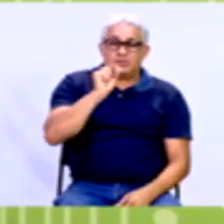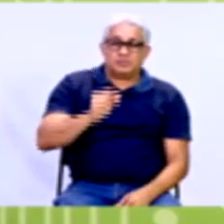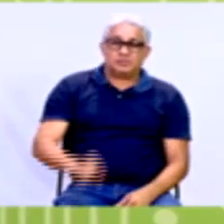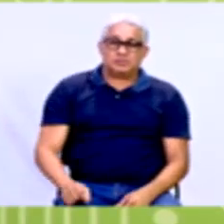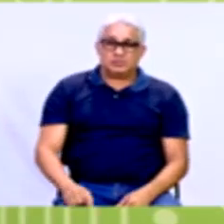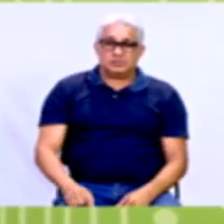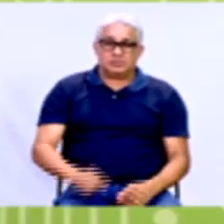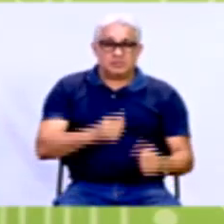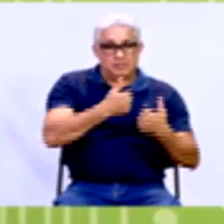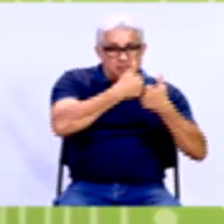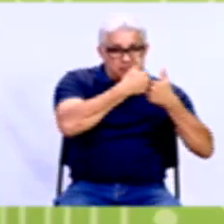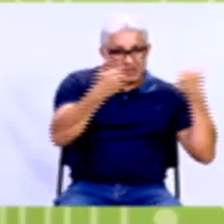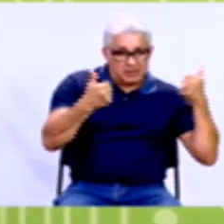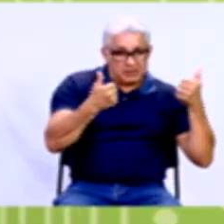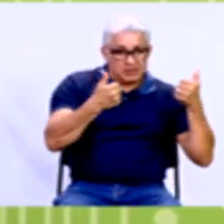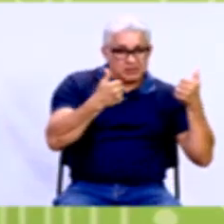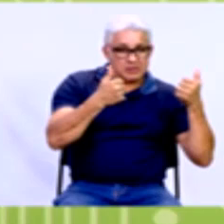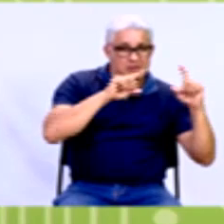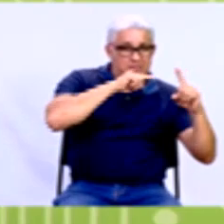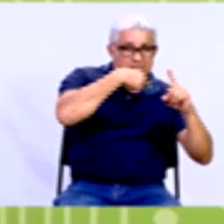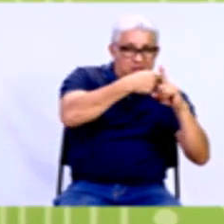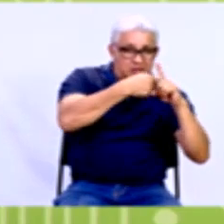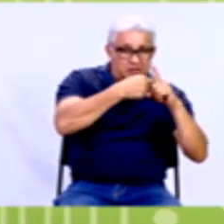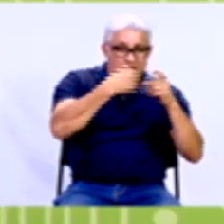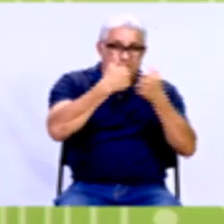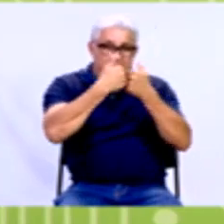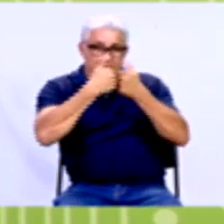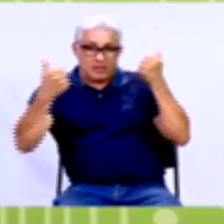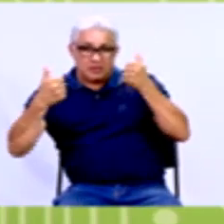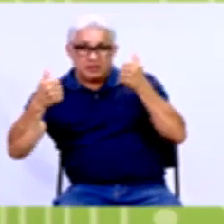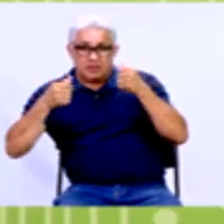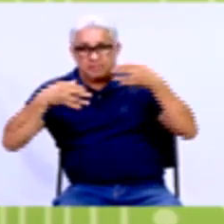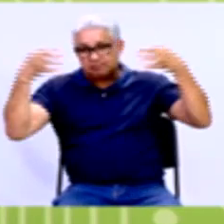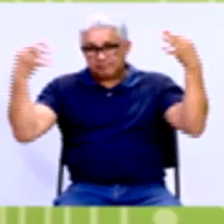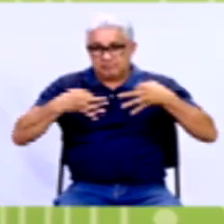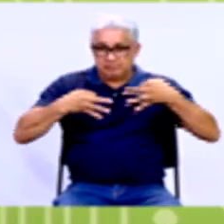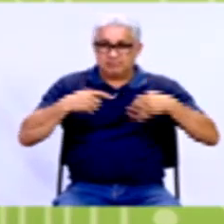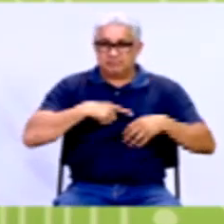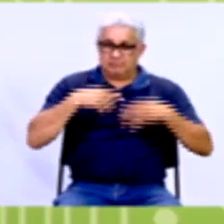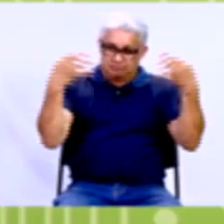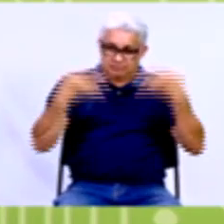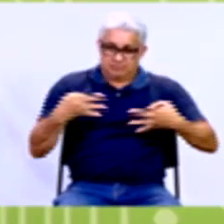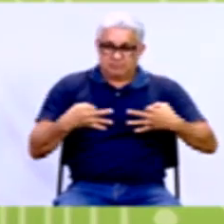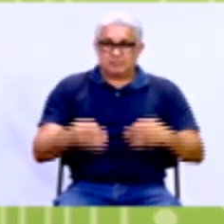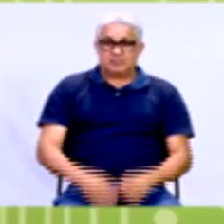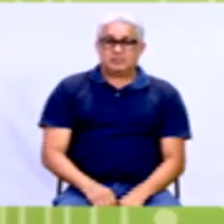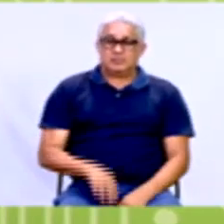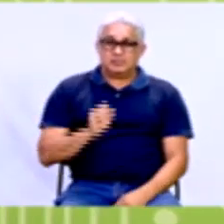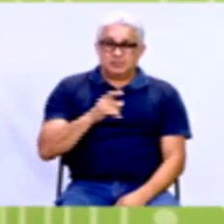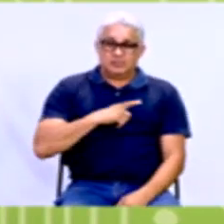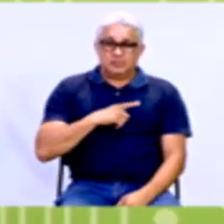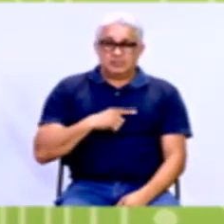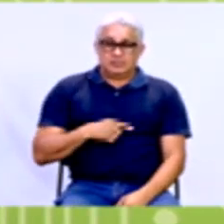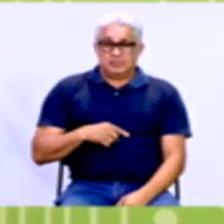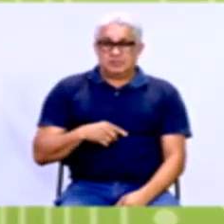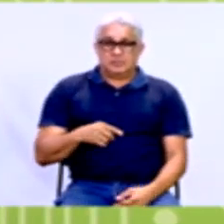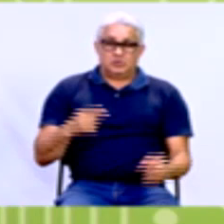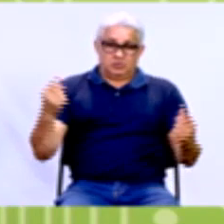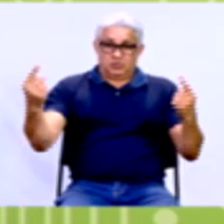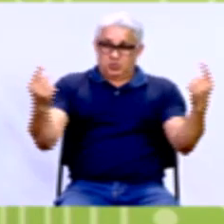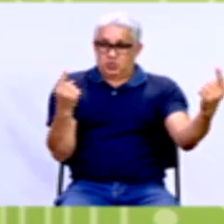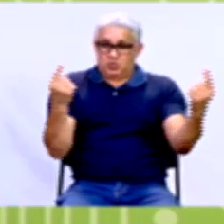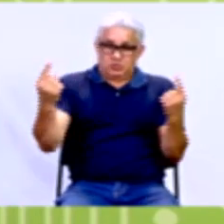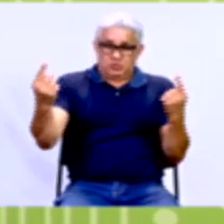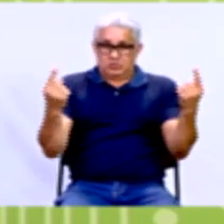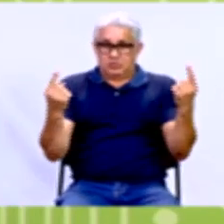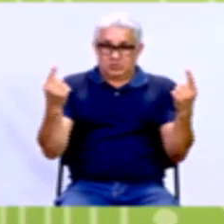mais próxima de 1 ela está, mais perfeita ela é. Lembra disso? Então, se a gente vê que as duas variáveis têm correlação,